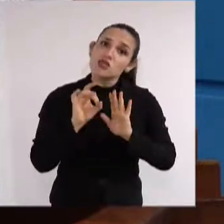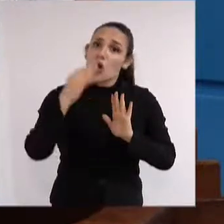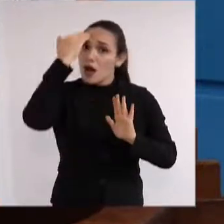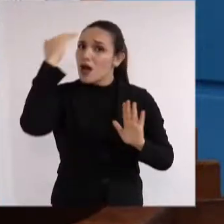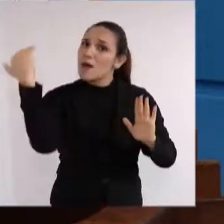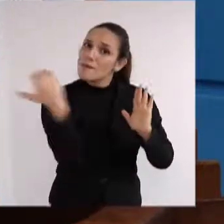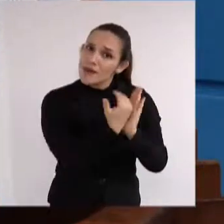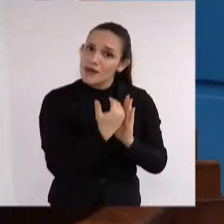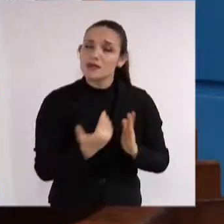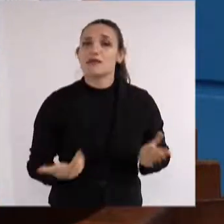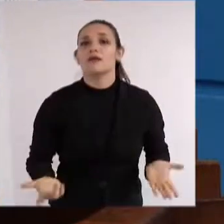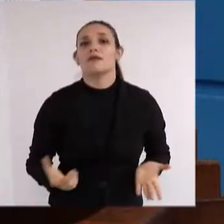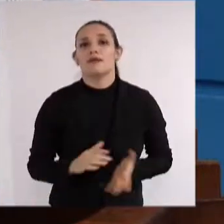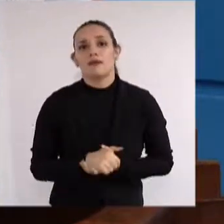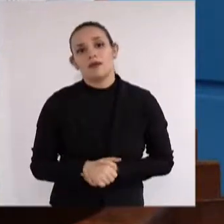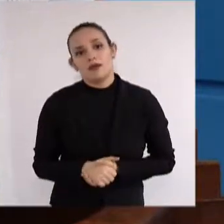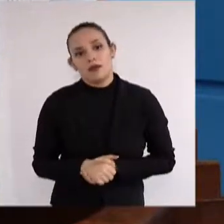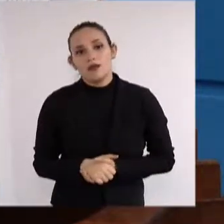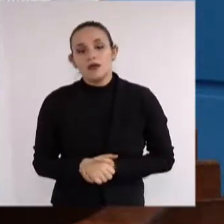Está na lei.